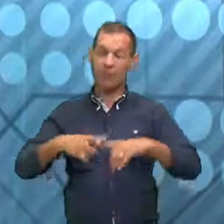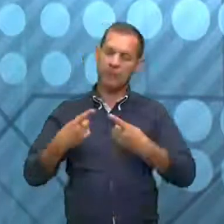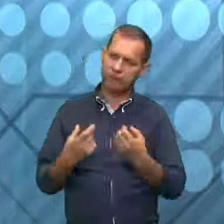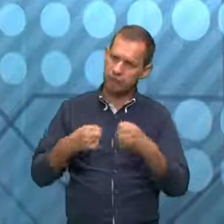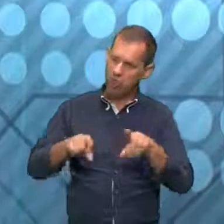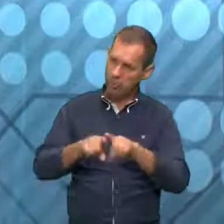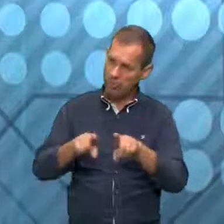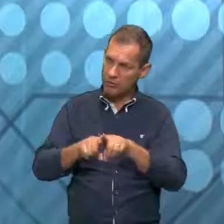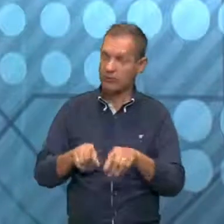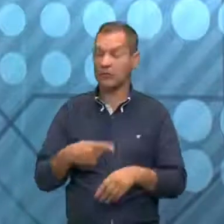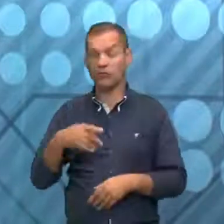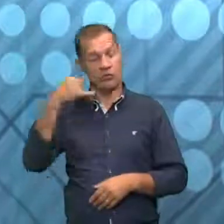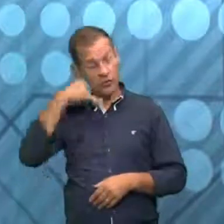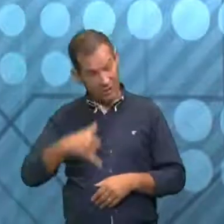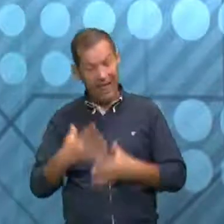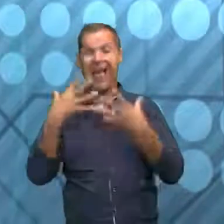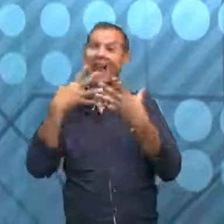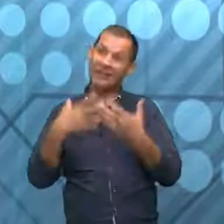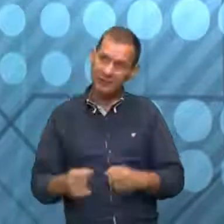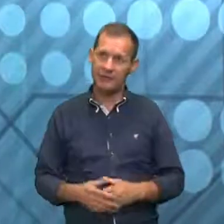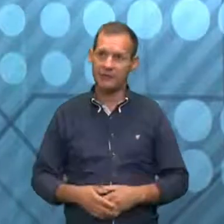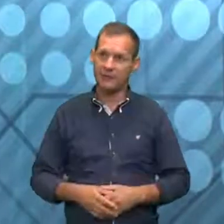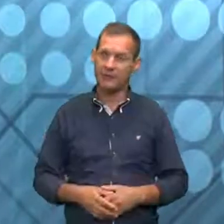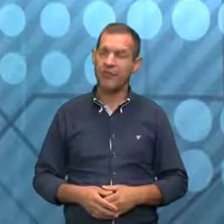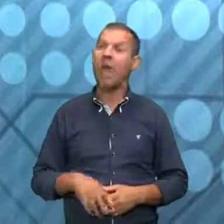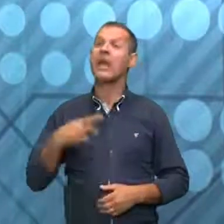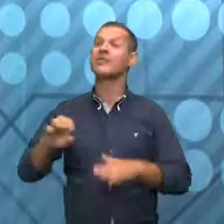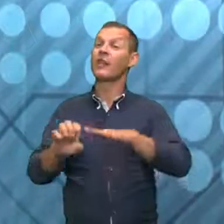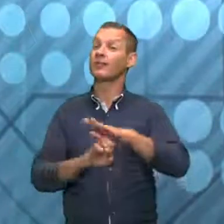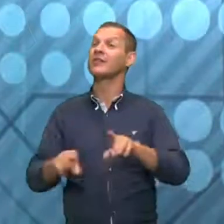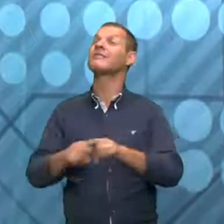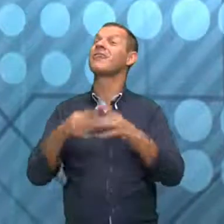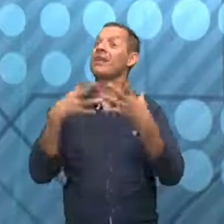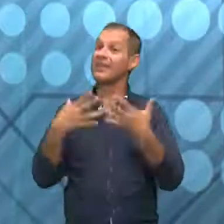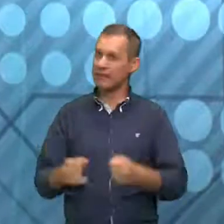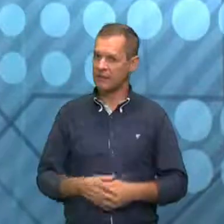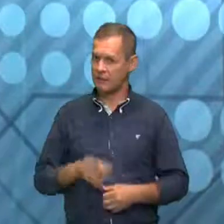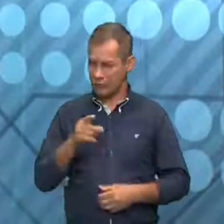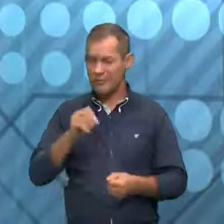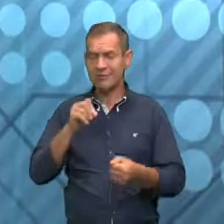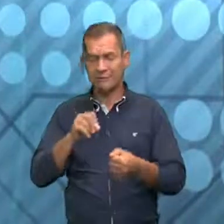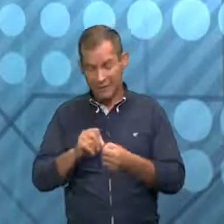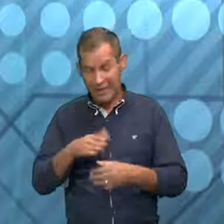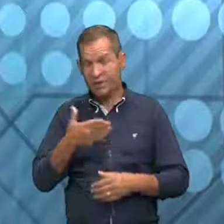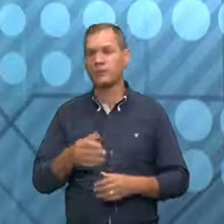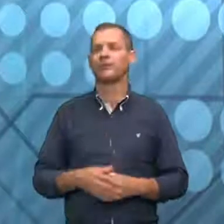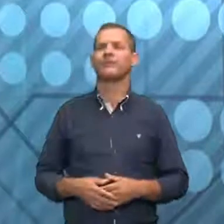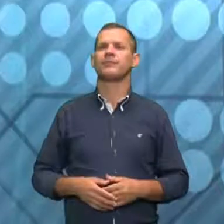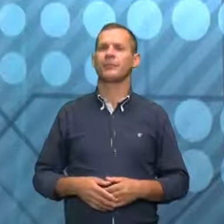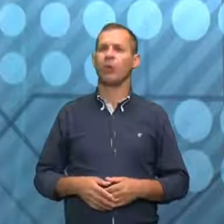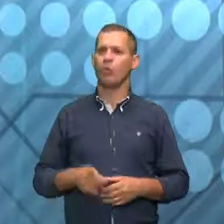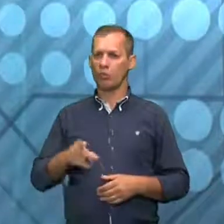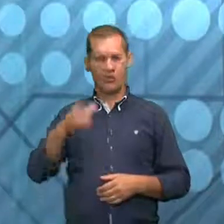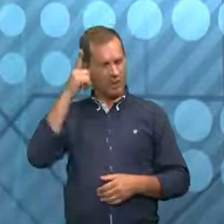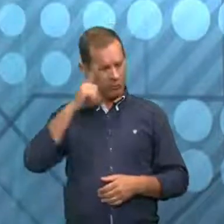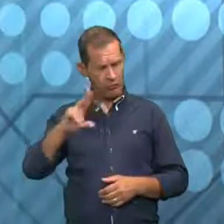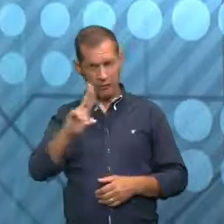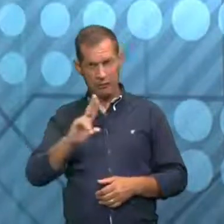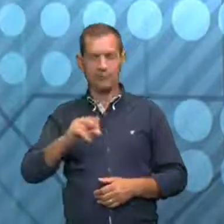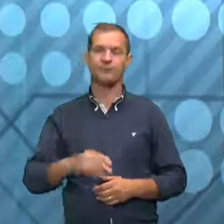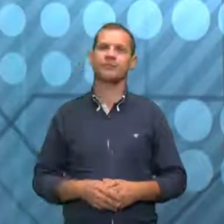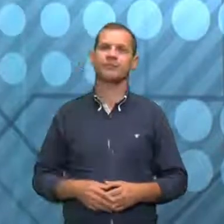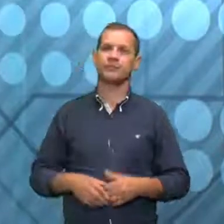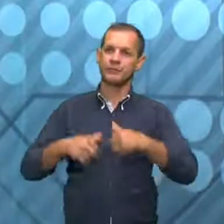Você pode, se o seu celular aceitar e se a sua operadora aceitar, se você fizer isso, então você vai conseguir